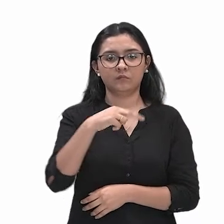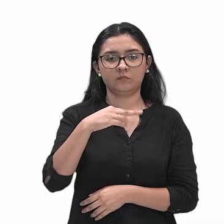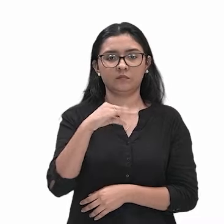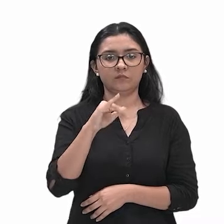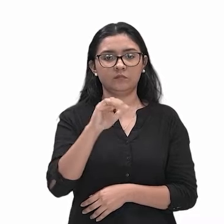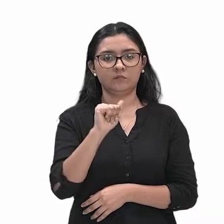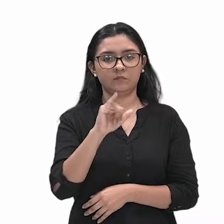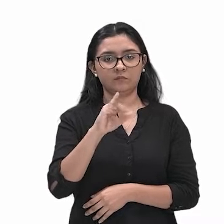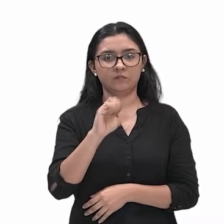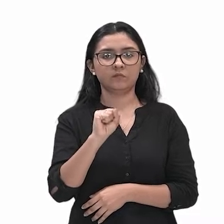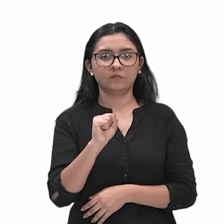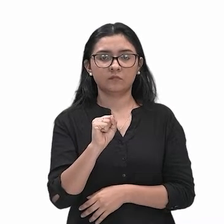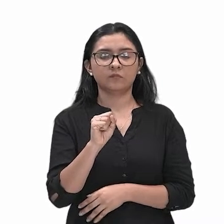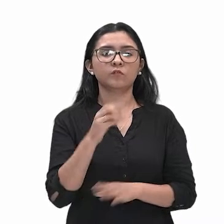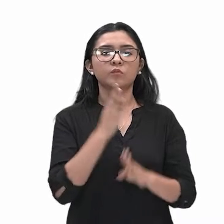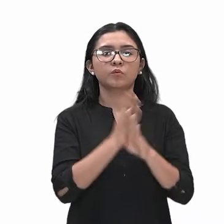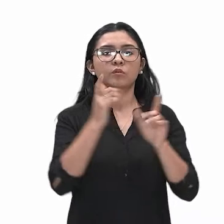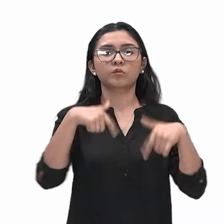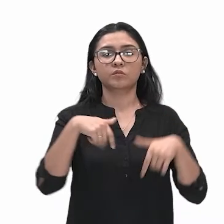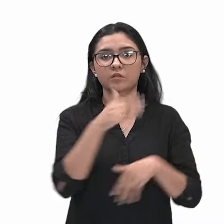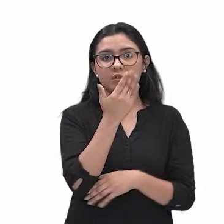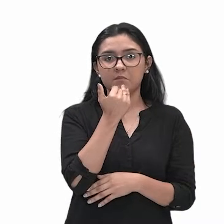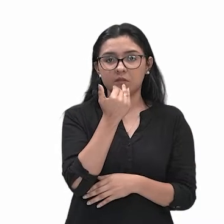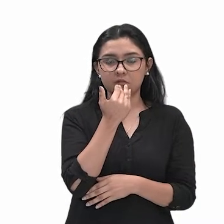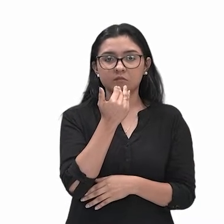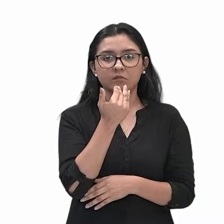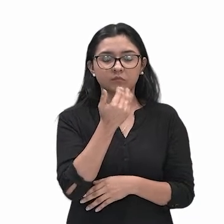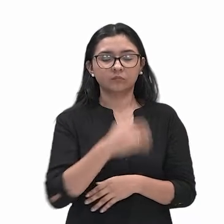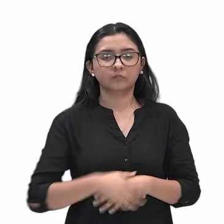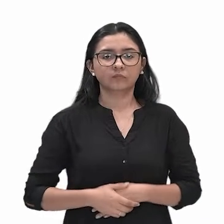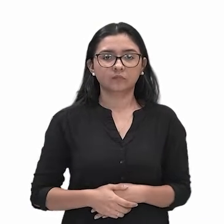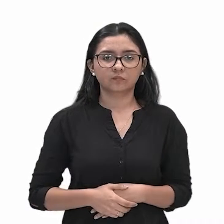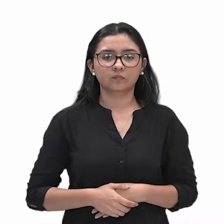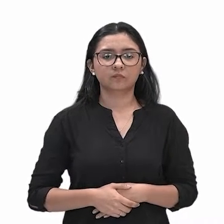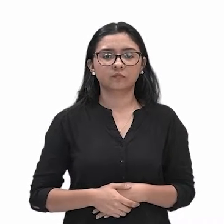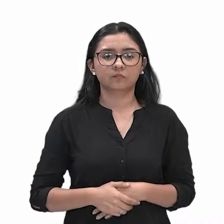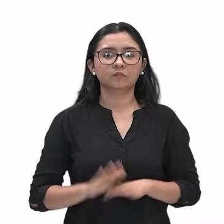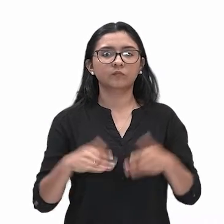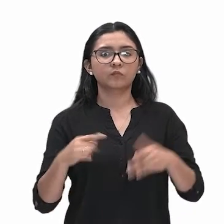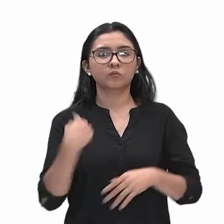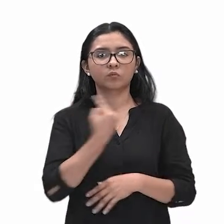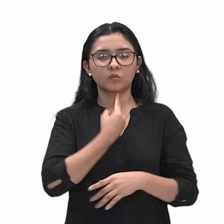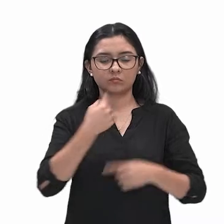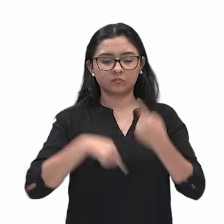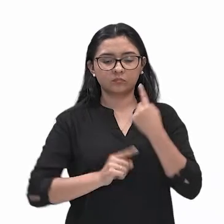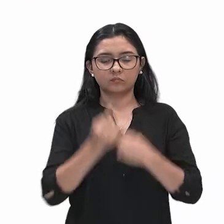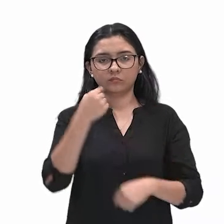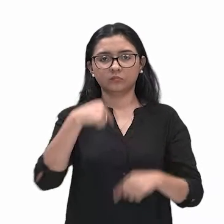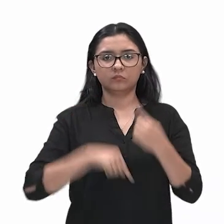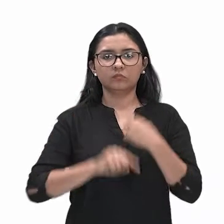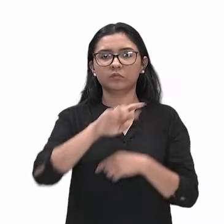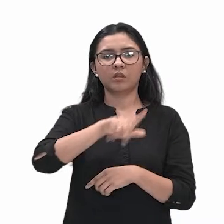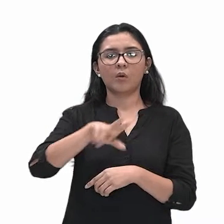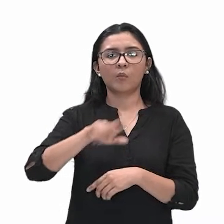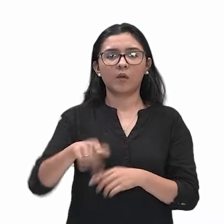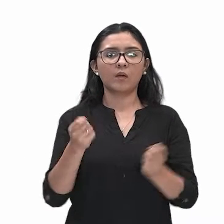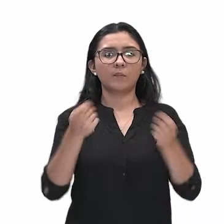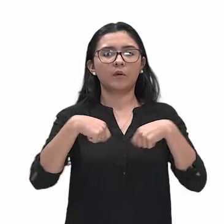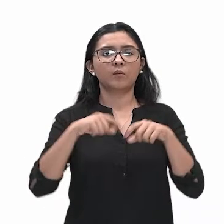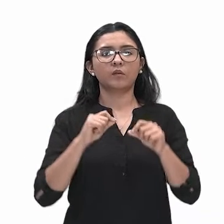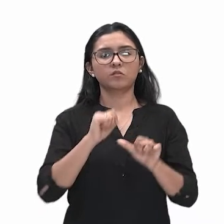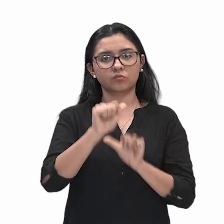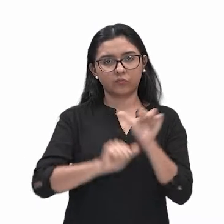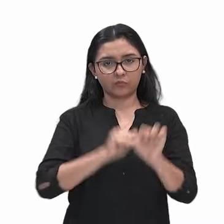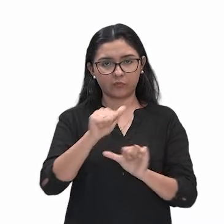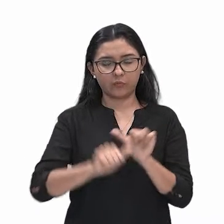da alimentação, devido ao fato de que o nosso organismo não é capaz de